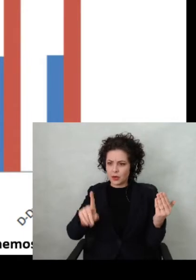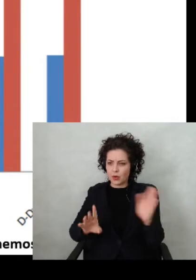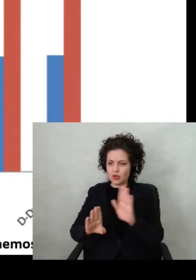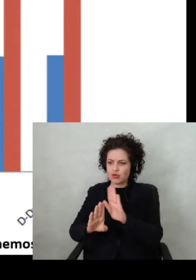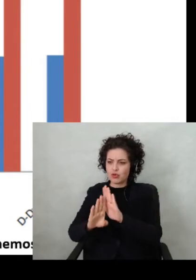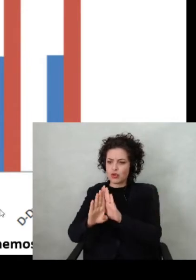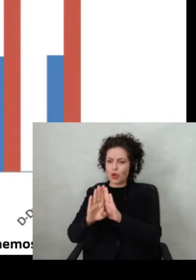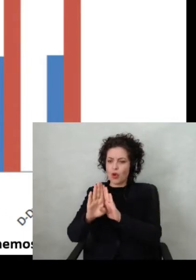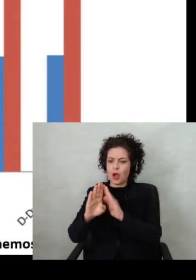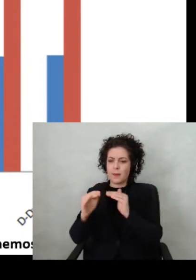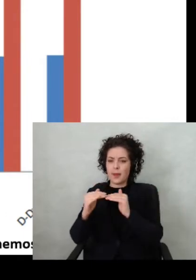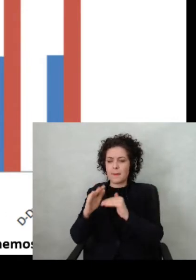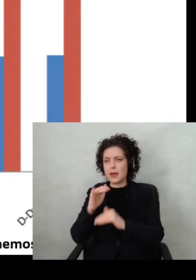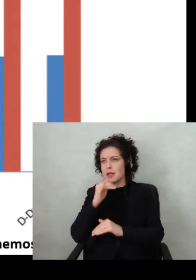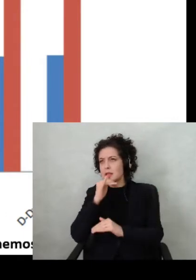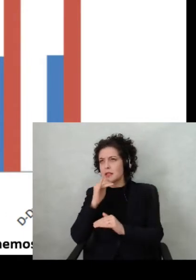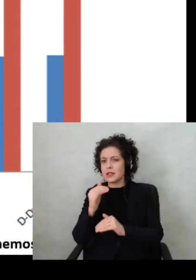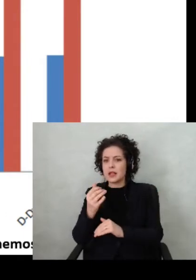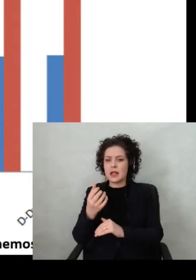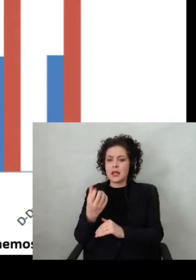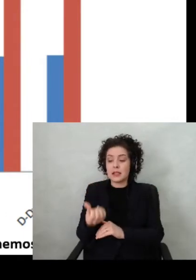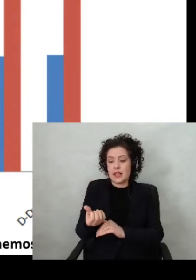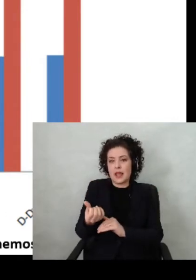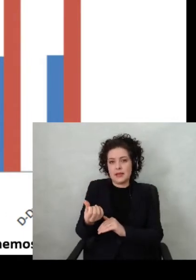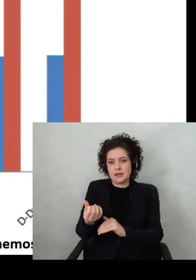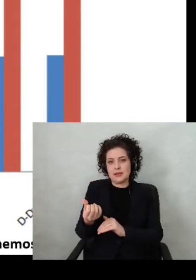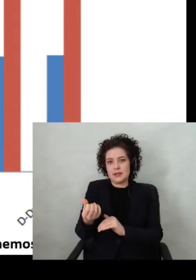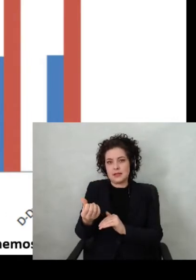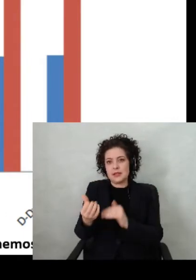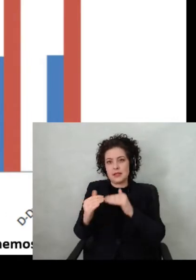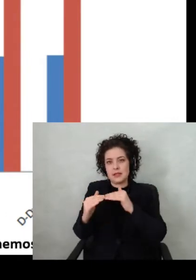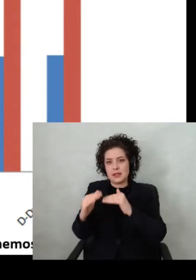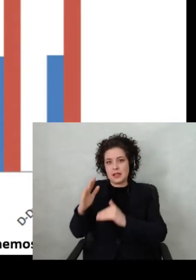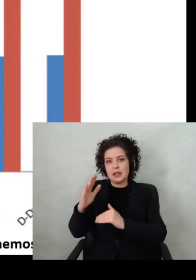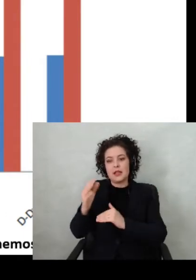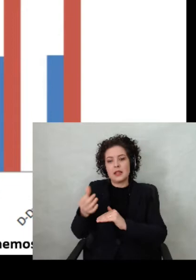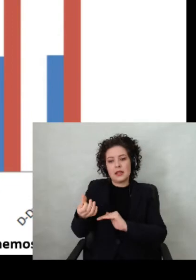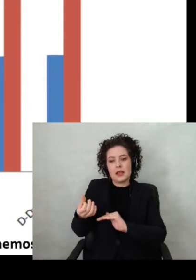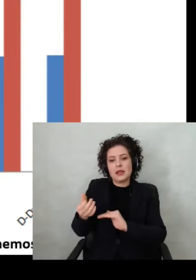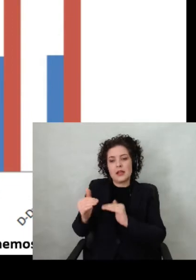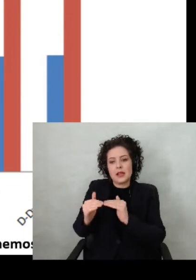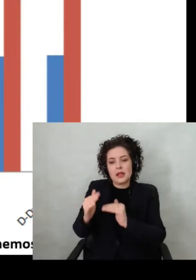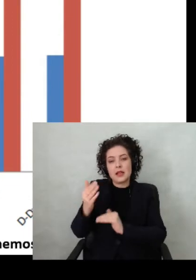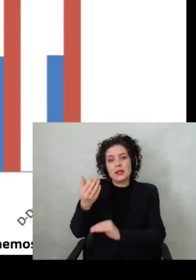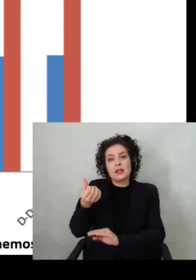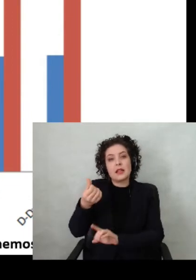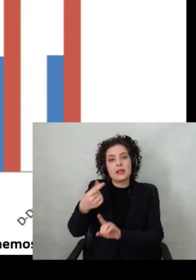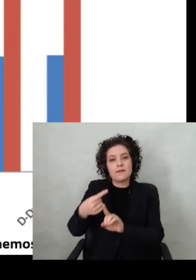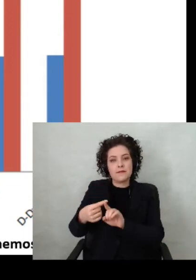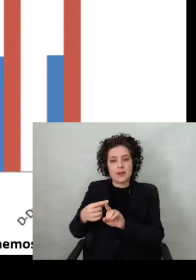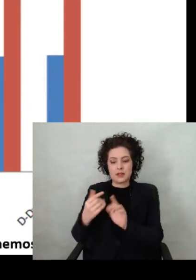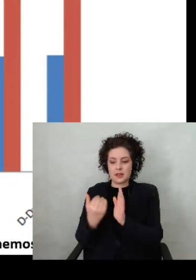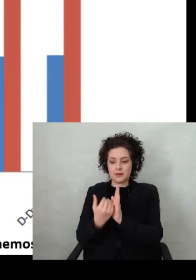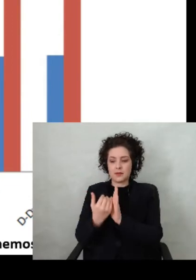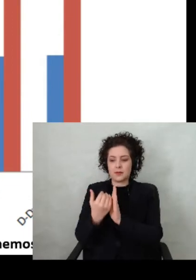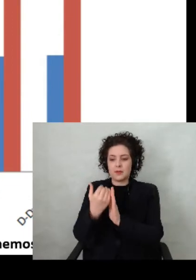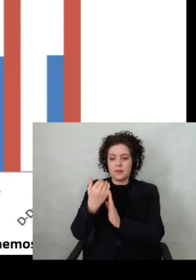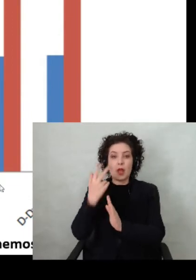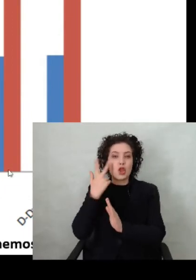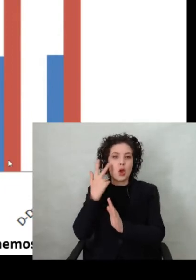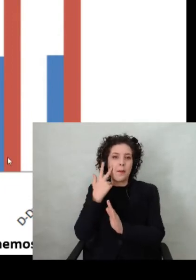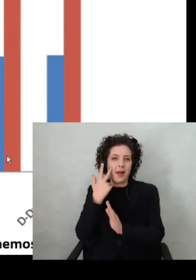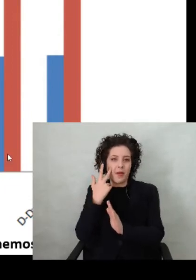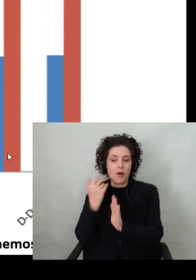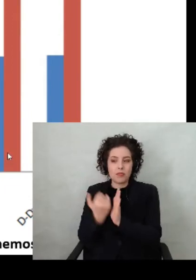por exemplo, 6 de dedímero, que é 6 vezes o nível superior de normalidade do